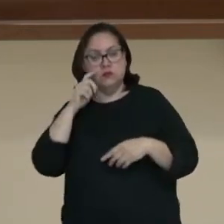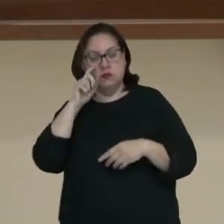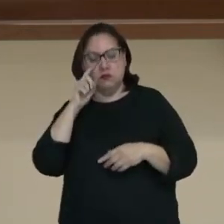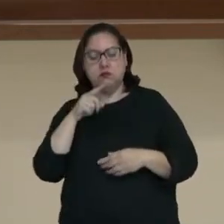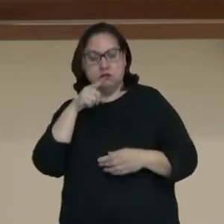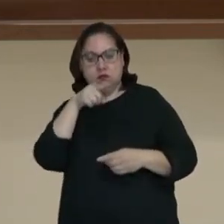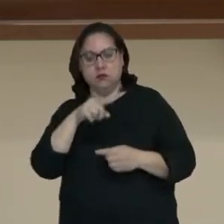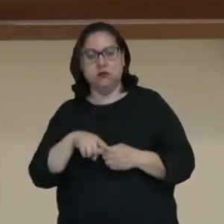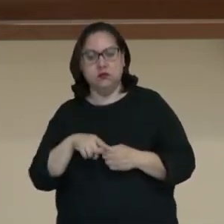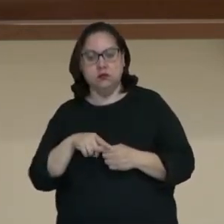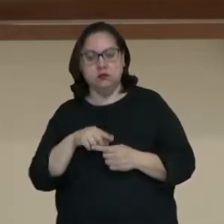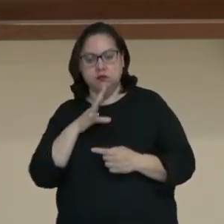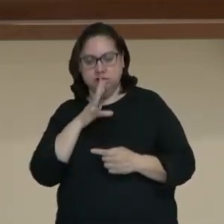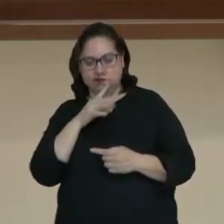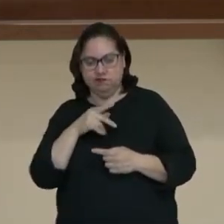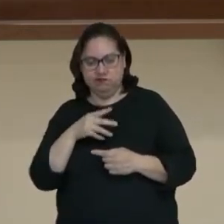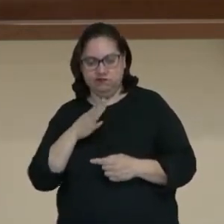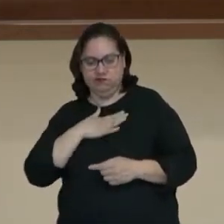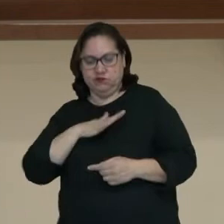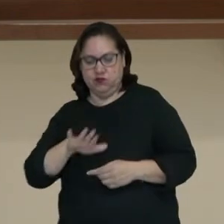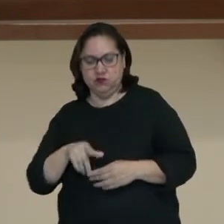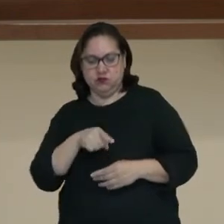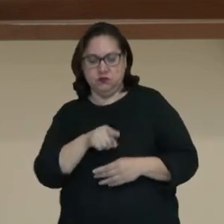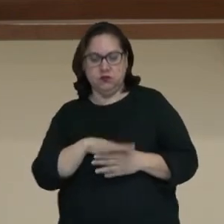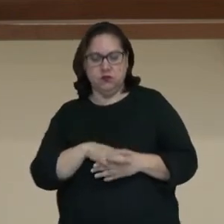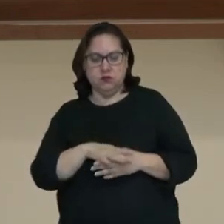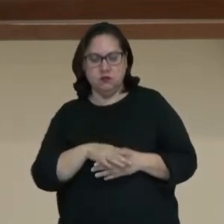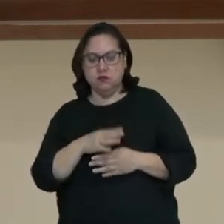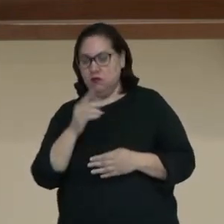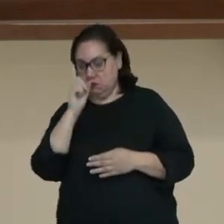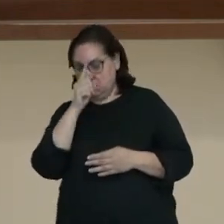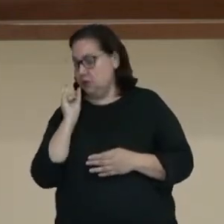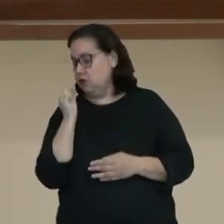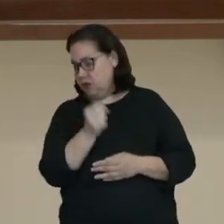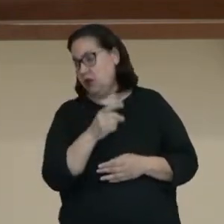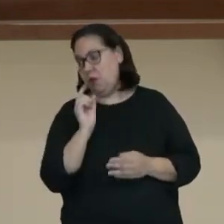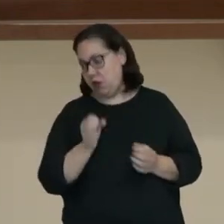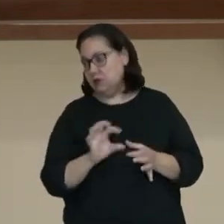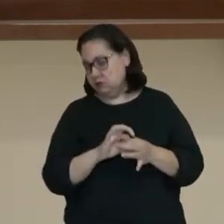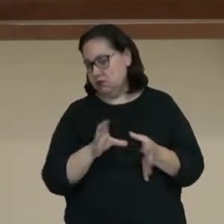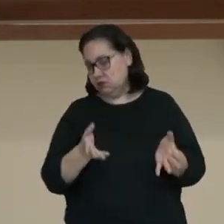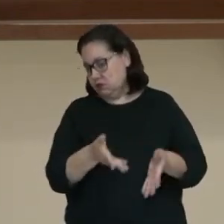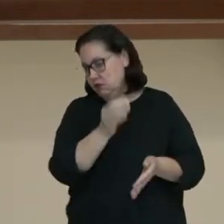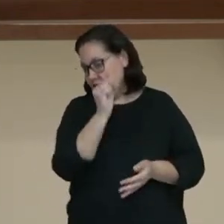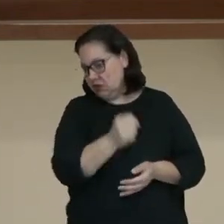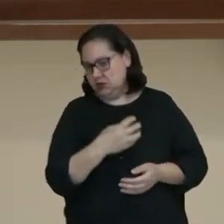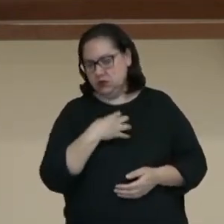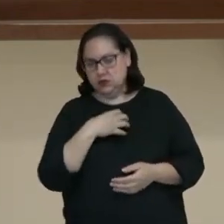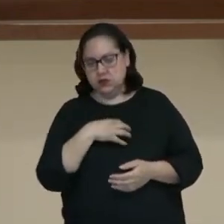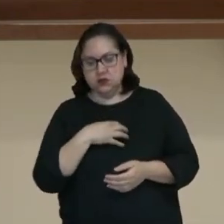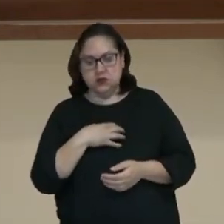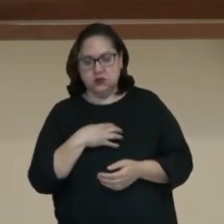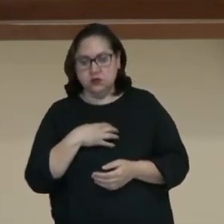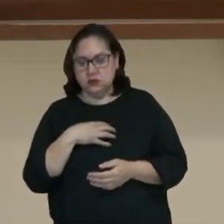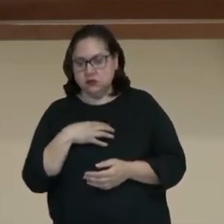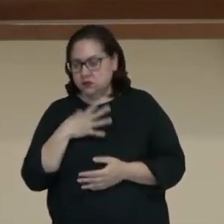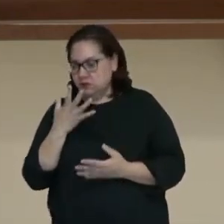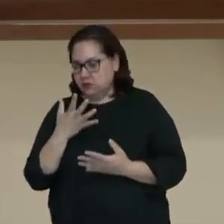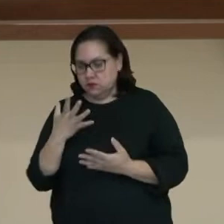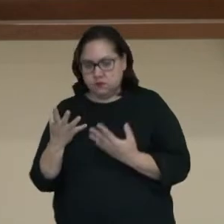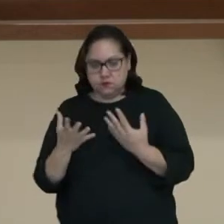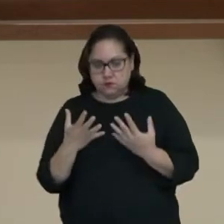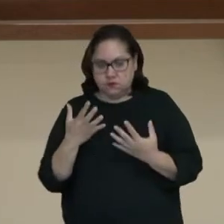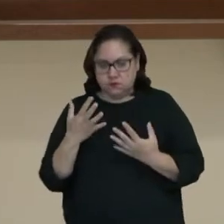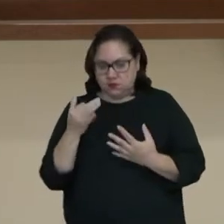ali com uma pessoa de maneira espontânea, aleatória, e pode mandar matar a pessoa, se ele sente alguma traição, se ele acha ruim alguma